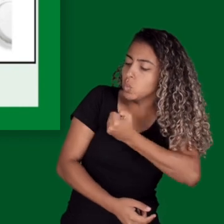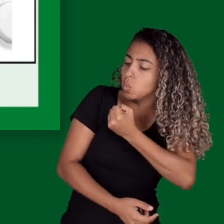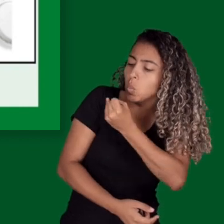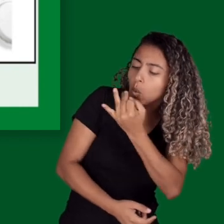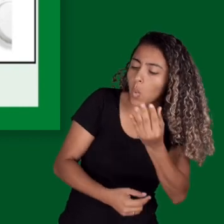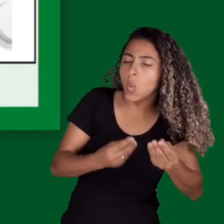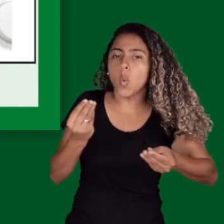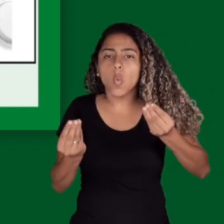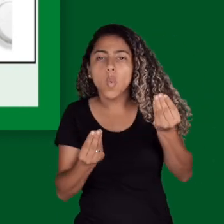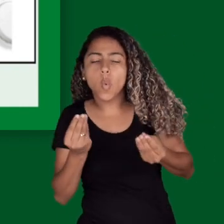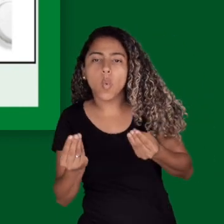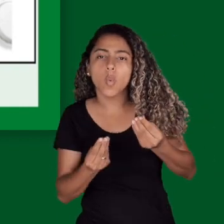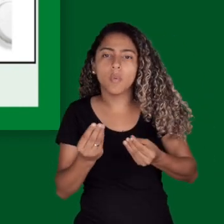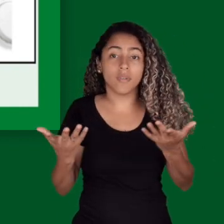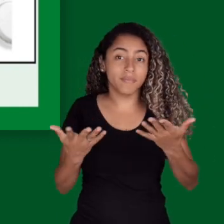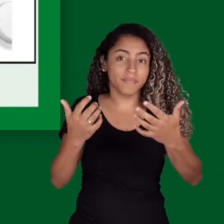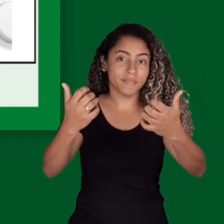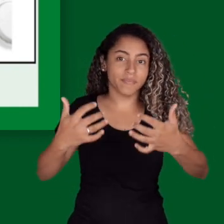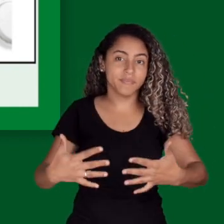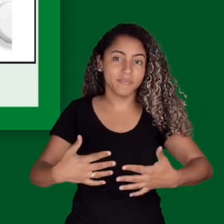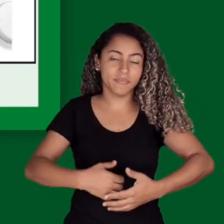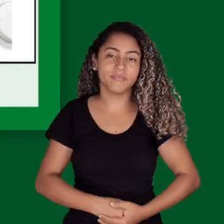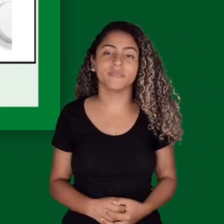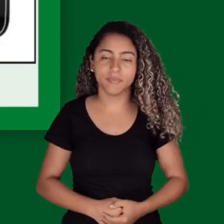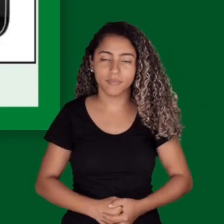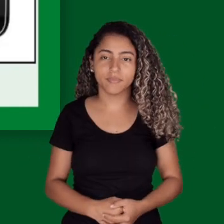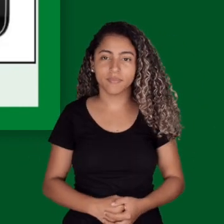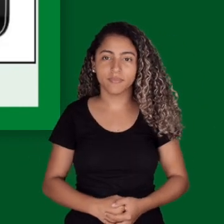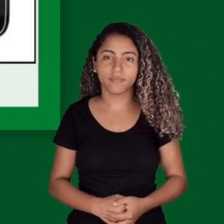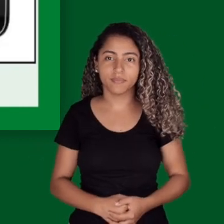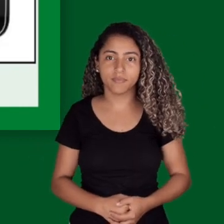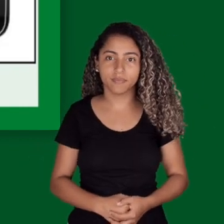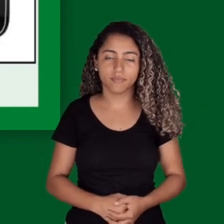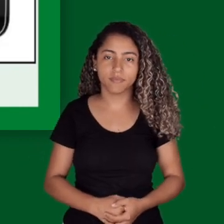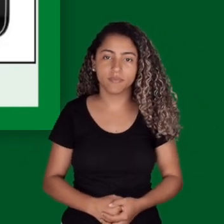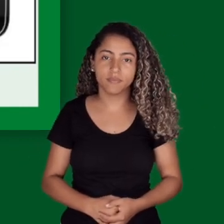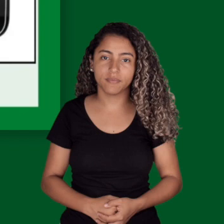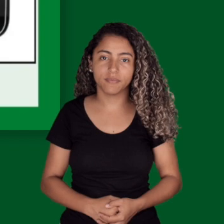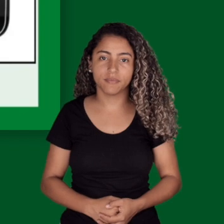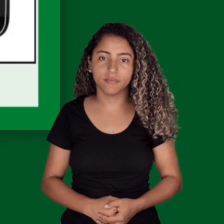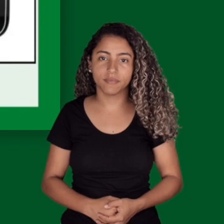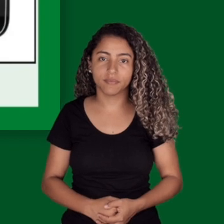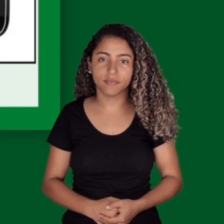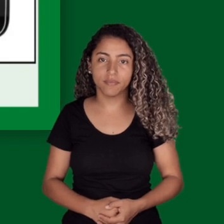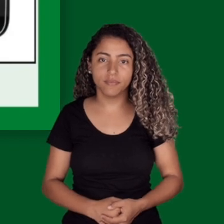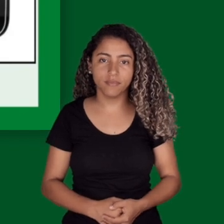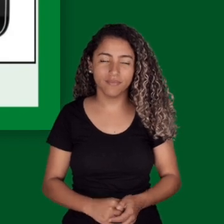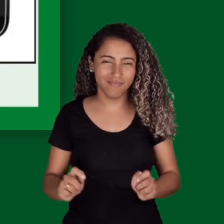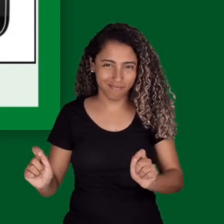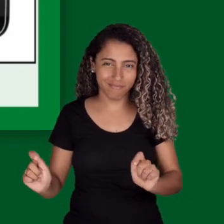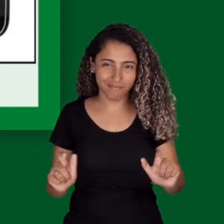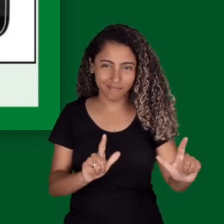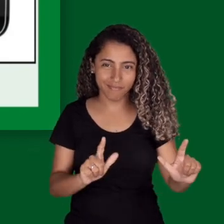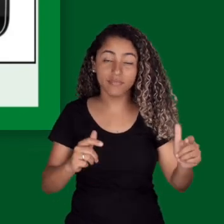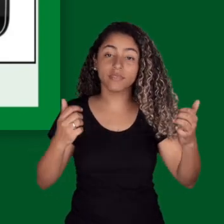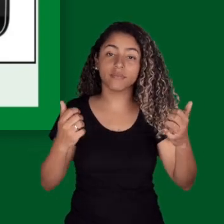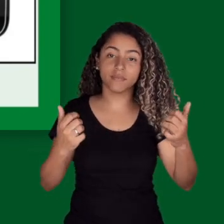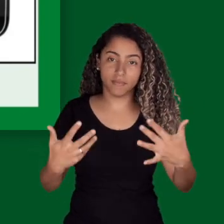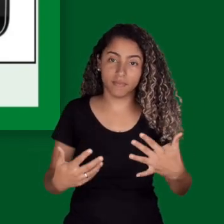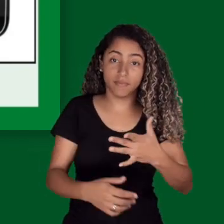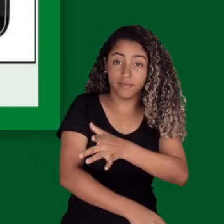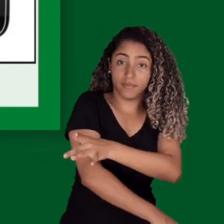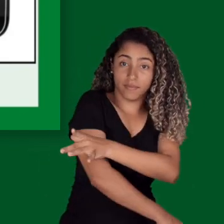valor da glicose através dele. E aí a gente vem para esse próximo slide, onde a gente vai ver que o sensor,